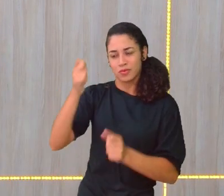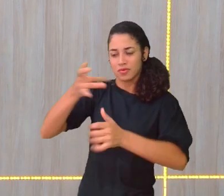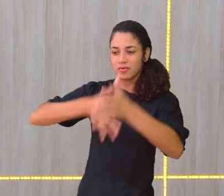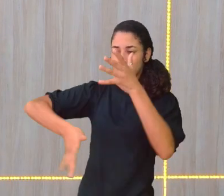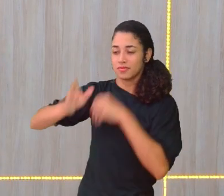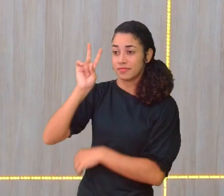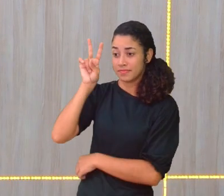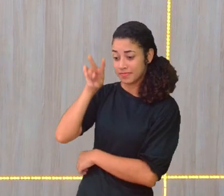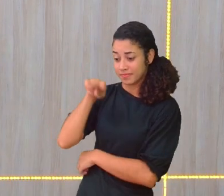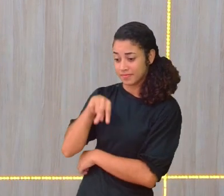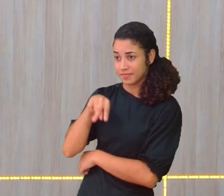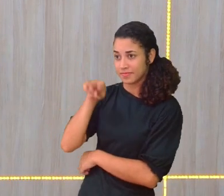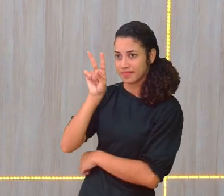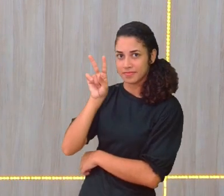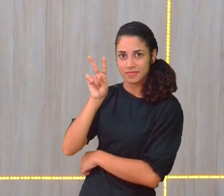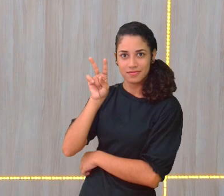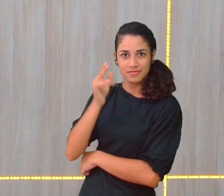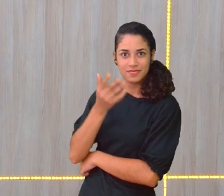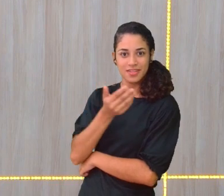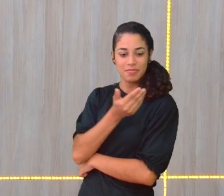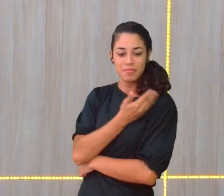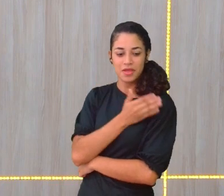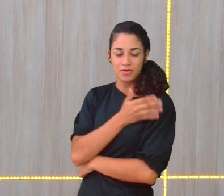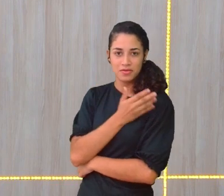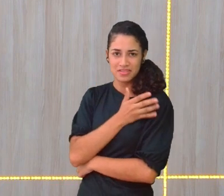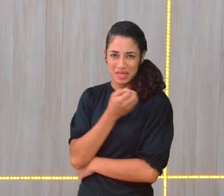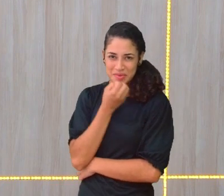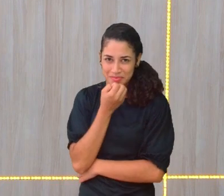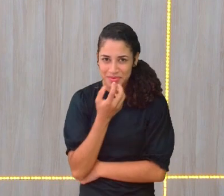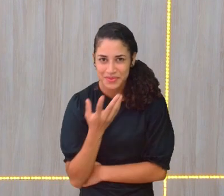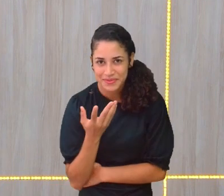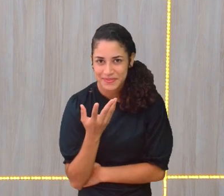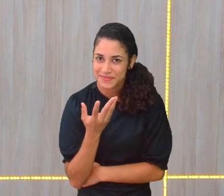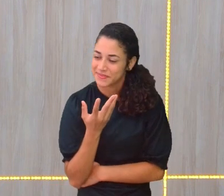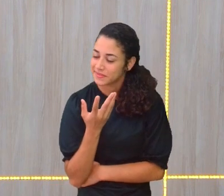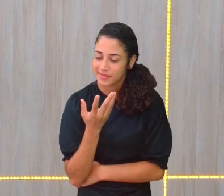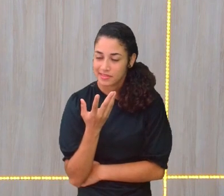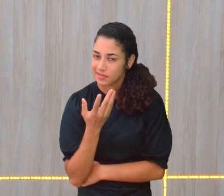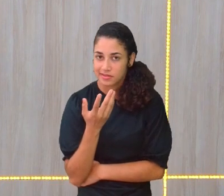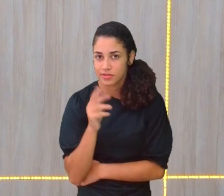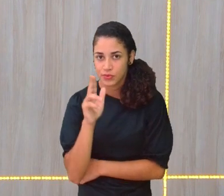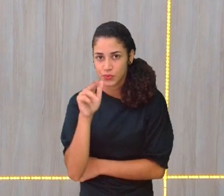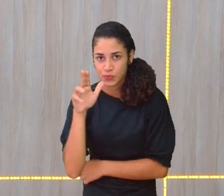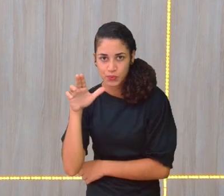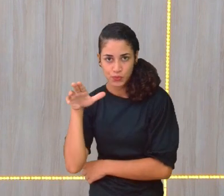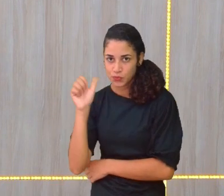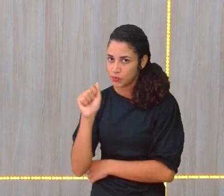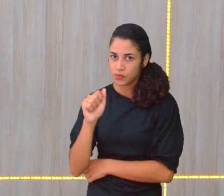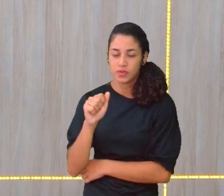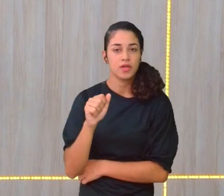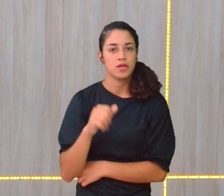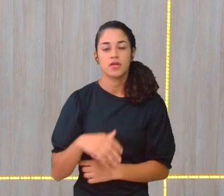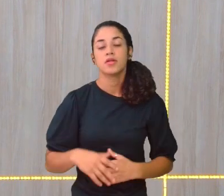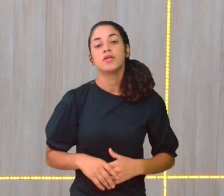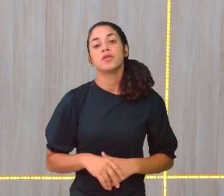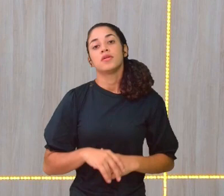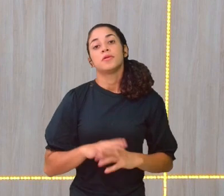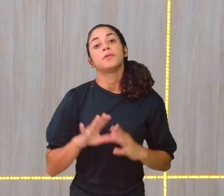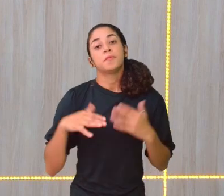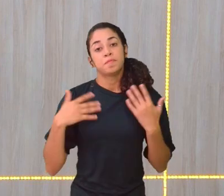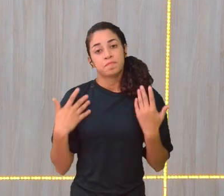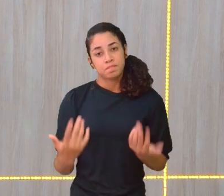pessoal, preconceito ele não é bem-vindo, não é? Em nenhuma das esferas, não é, da nossa vida.